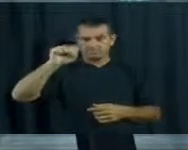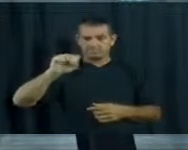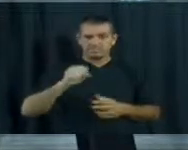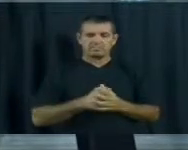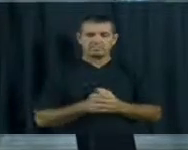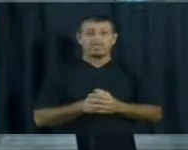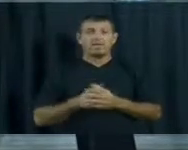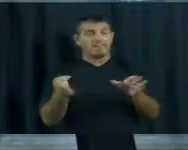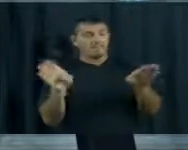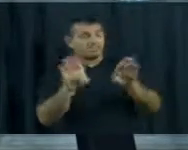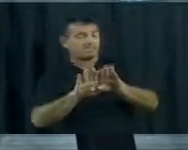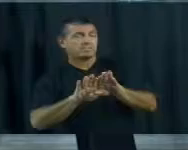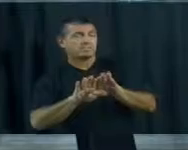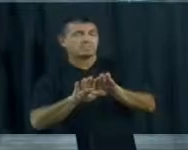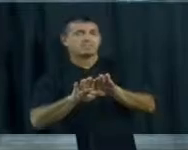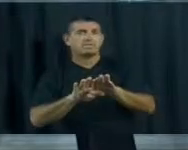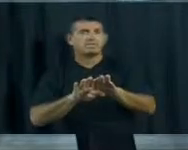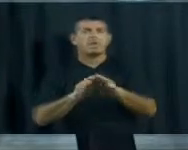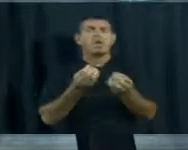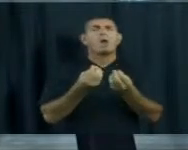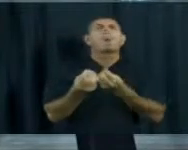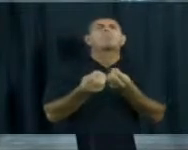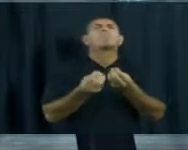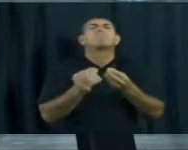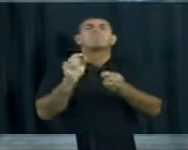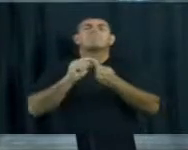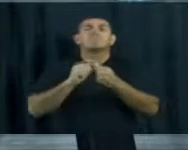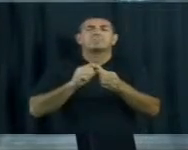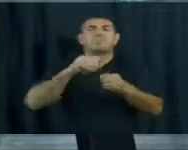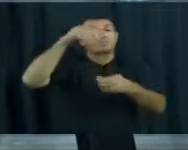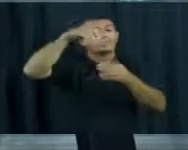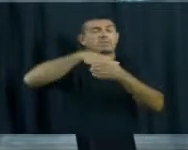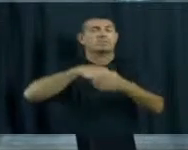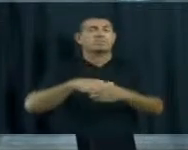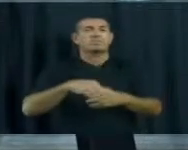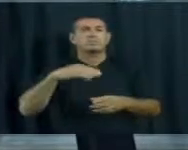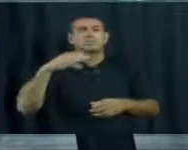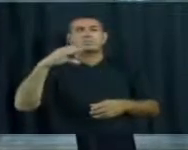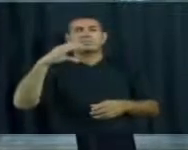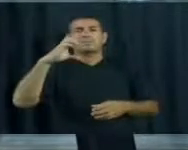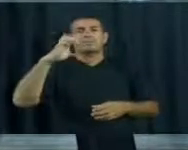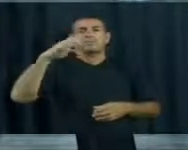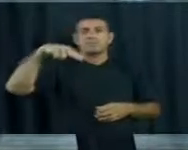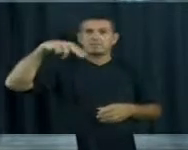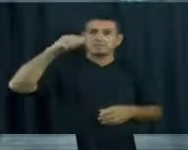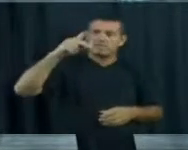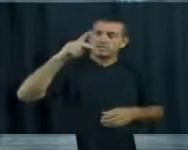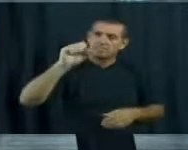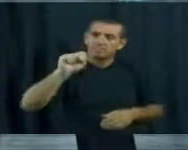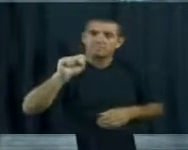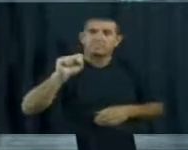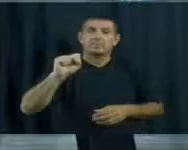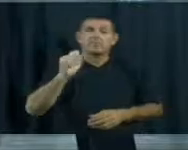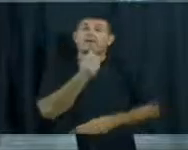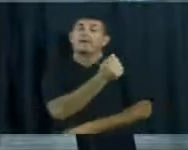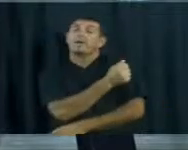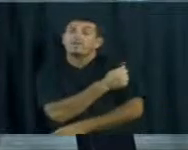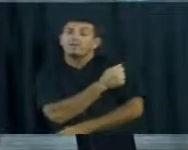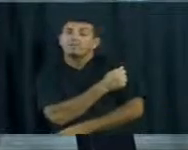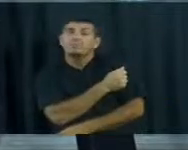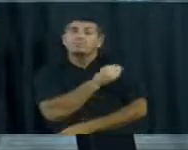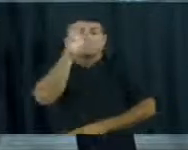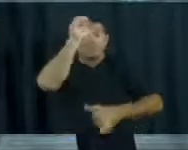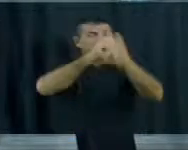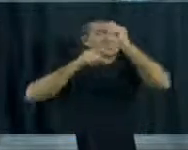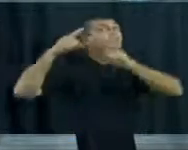fechados. E os SENAPs eles funcionavam da seguinte forma. Nós tínhamos os alunos, né, com dificuldade de aprendizagem,